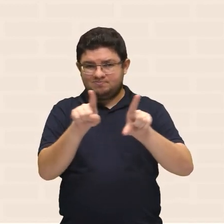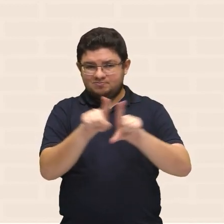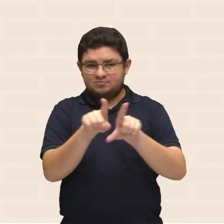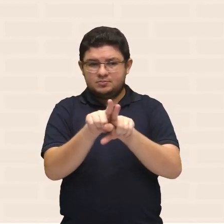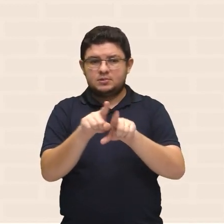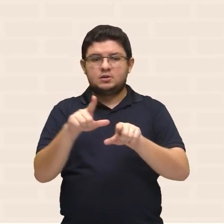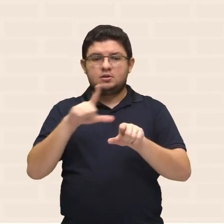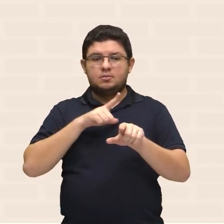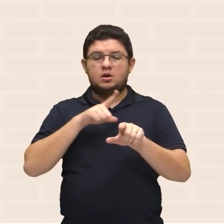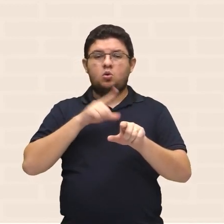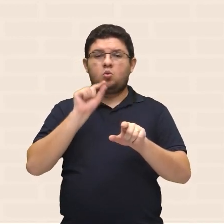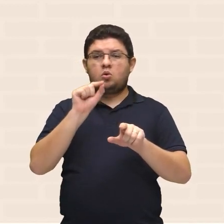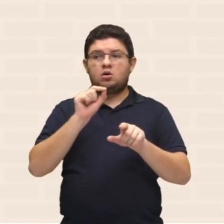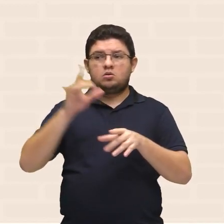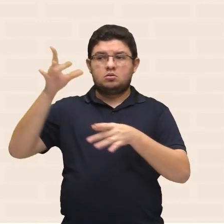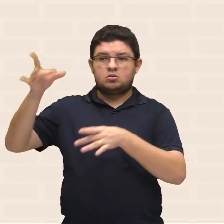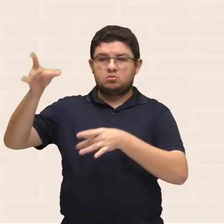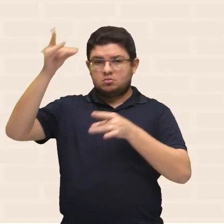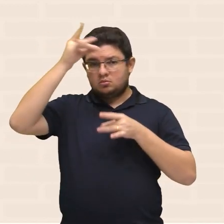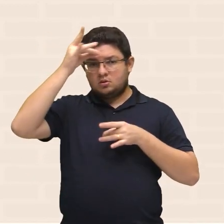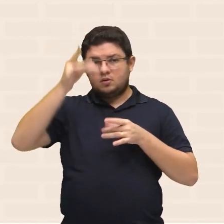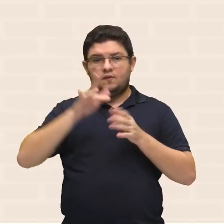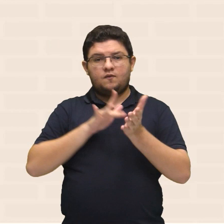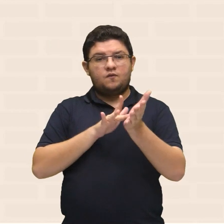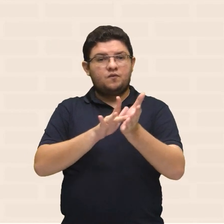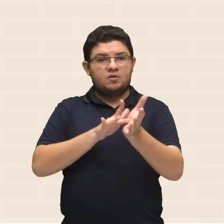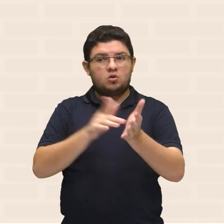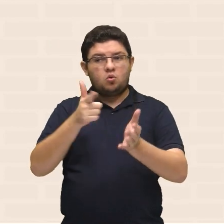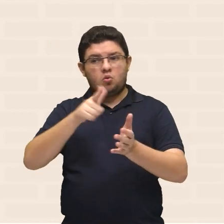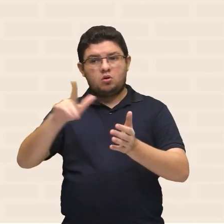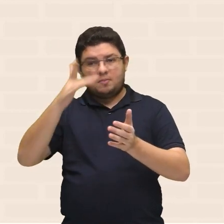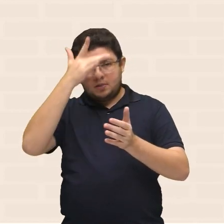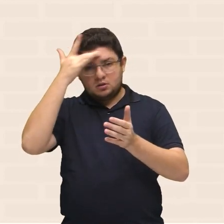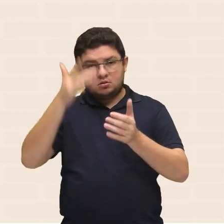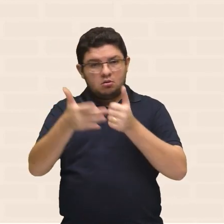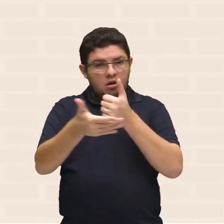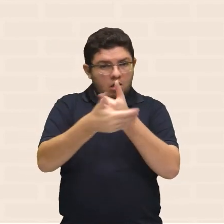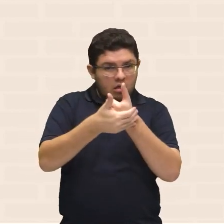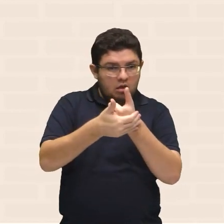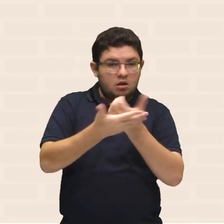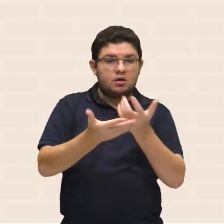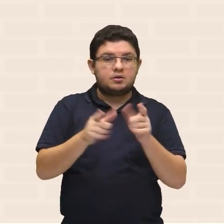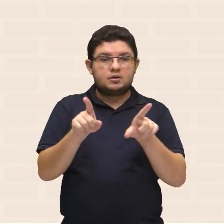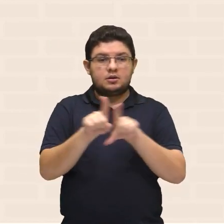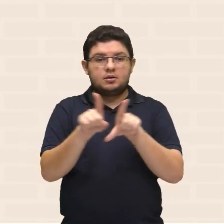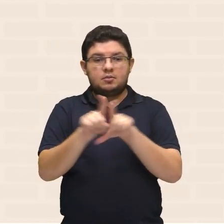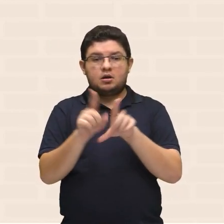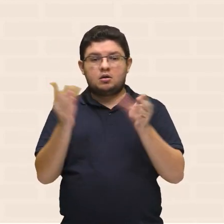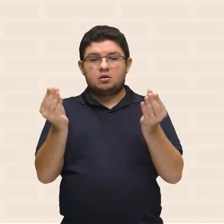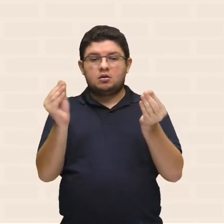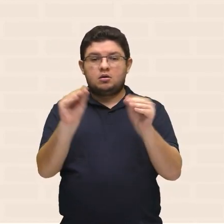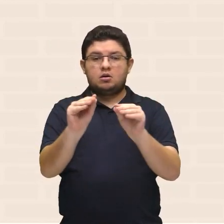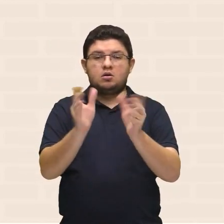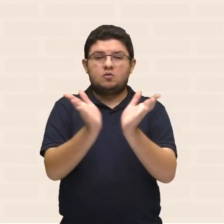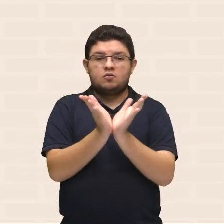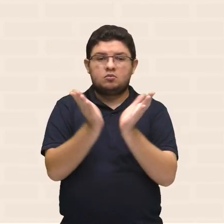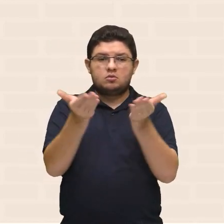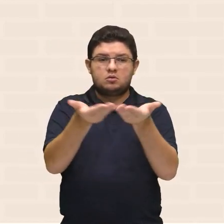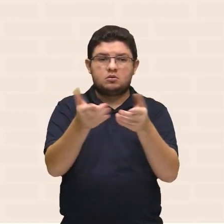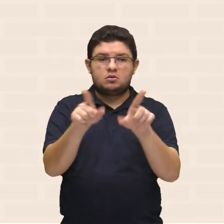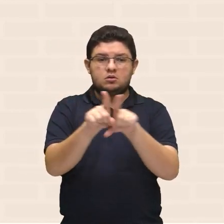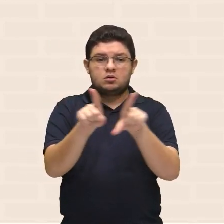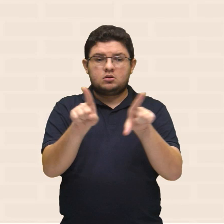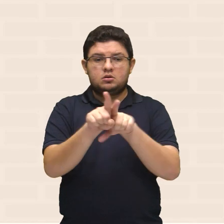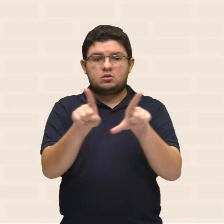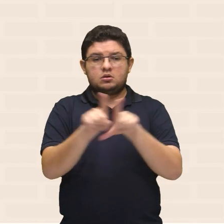impersonalização, fórum de discussão e postagem de vídeos e fotos nas redes sociais.